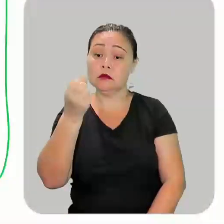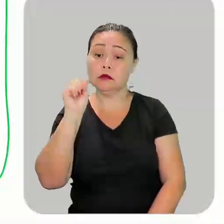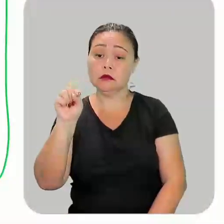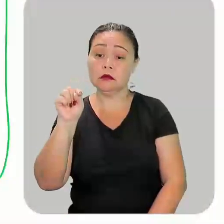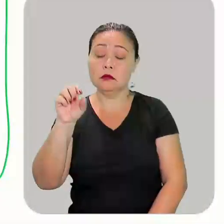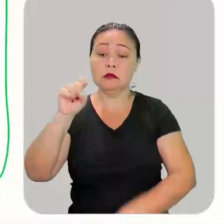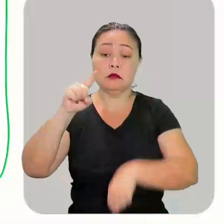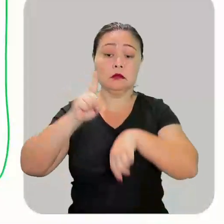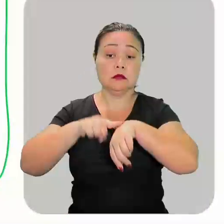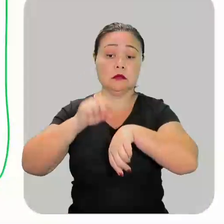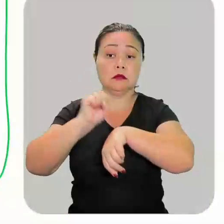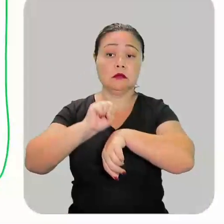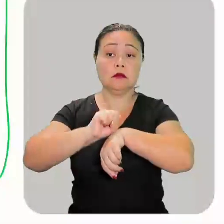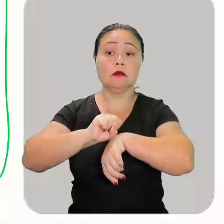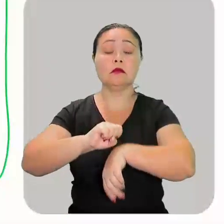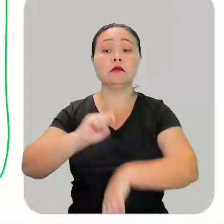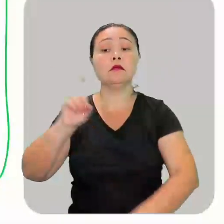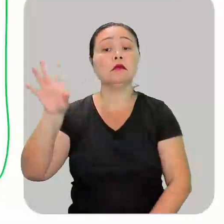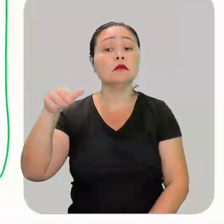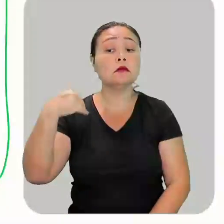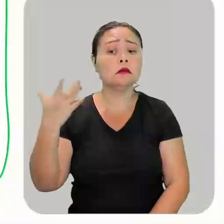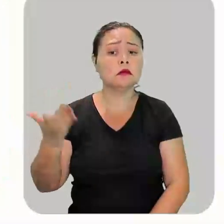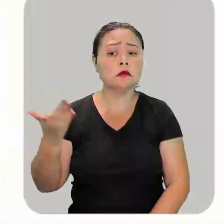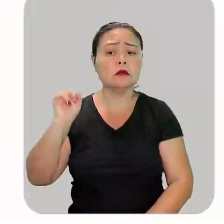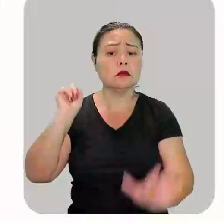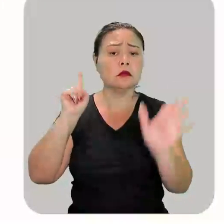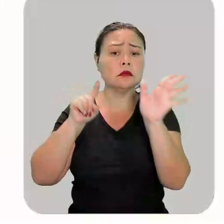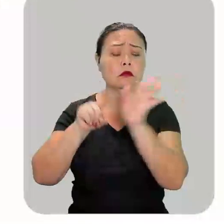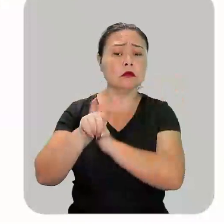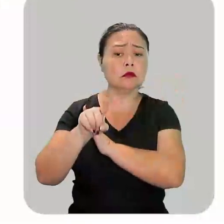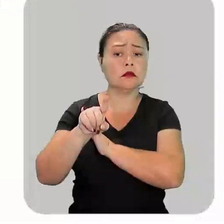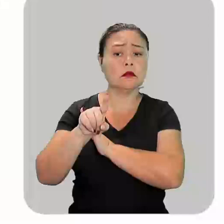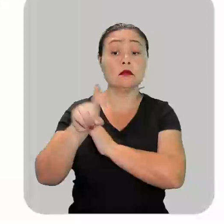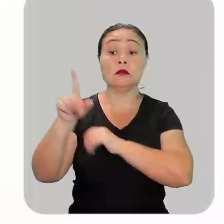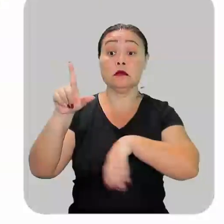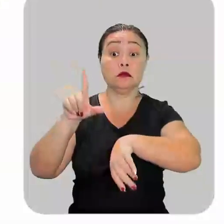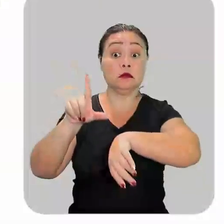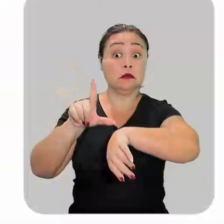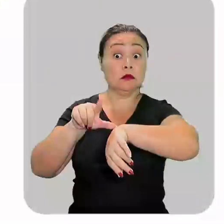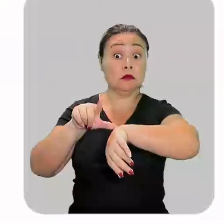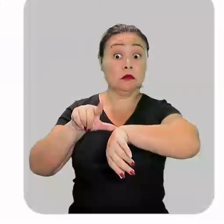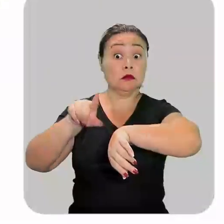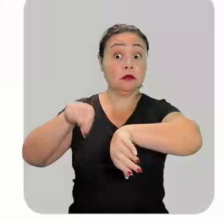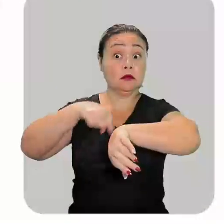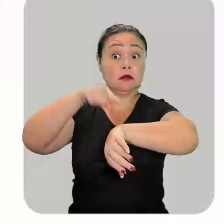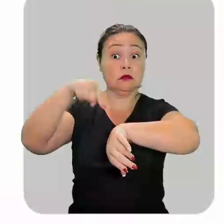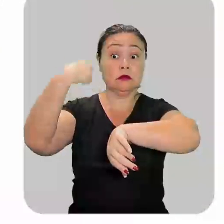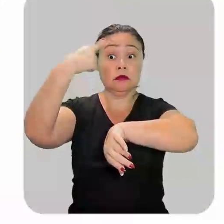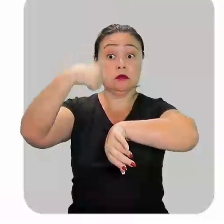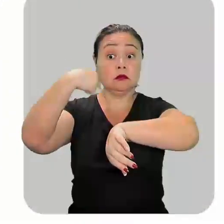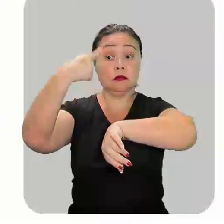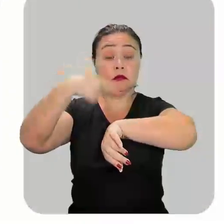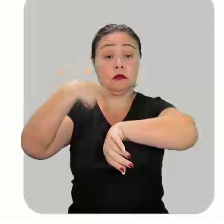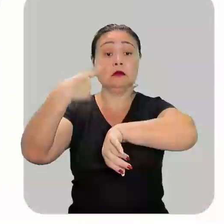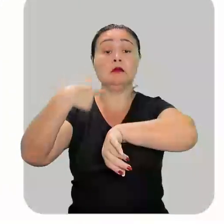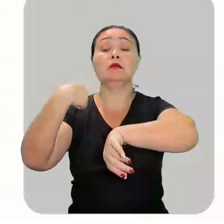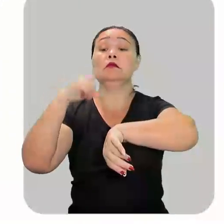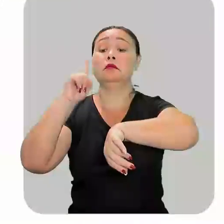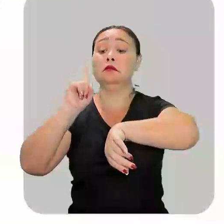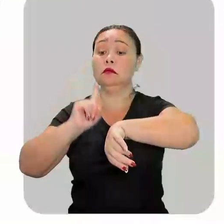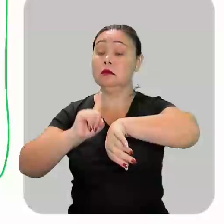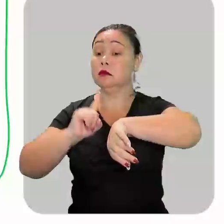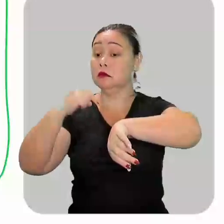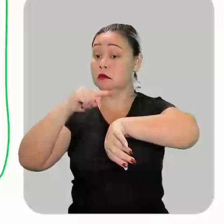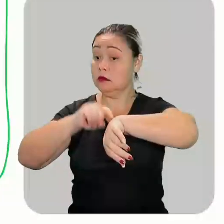36.000 segundos, né? E aí? Só que a nossa pergunta está em... Horas. Horas, né? Quanto tempo em horas isso